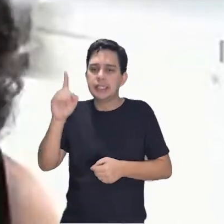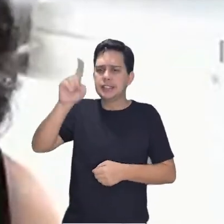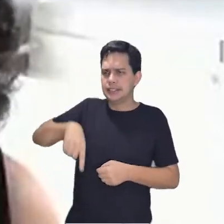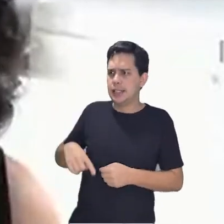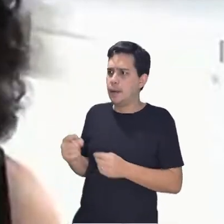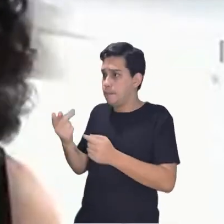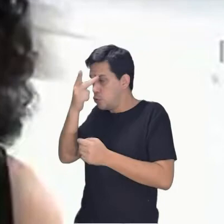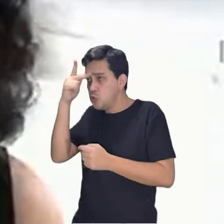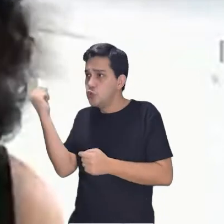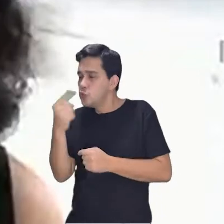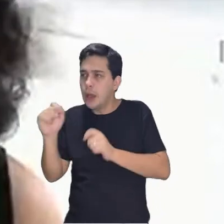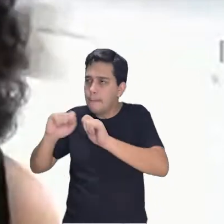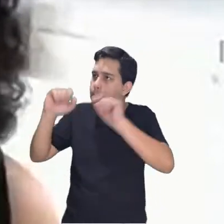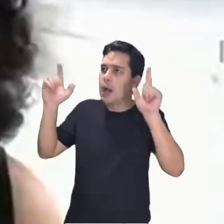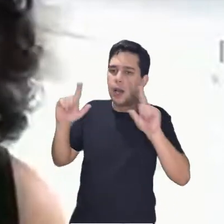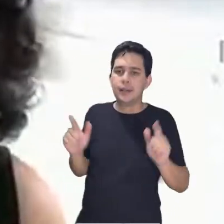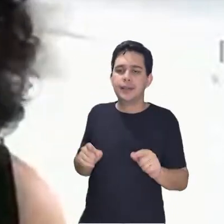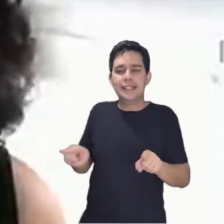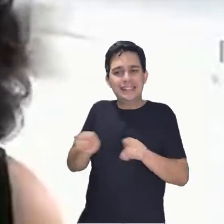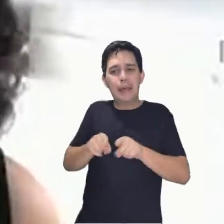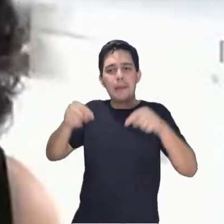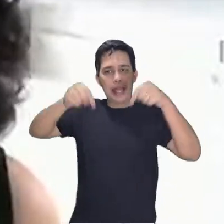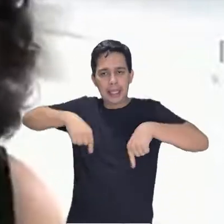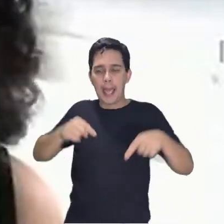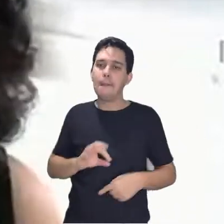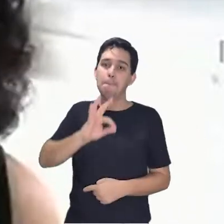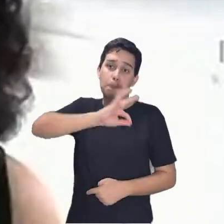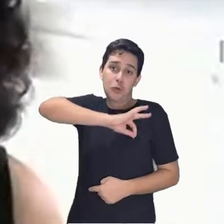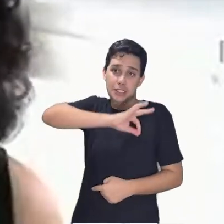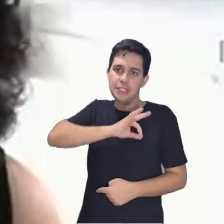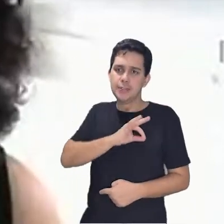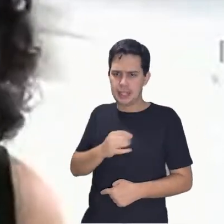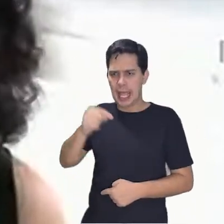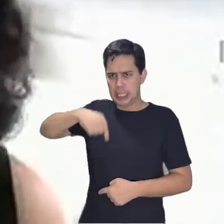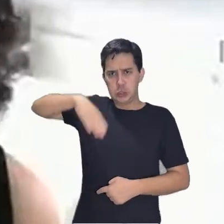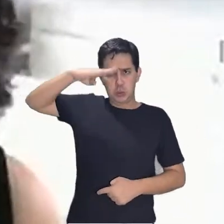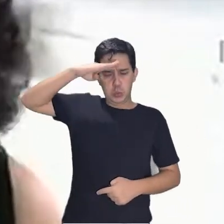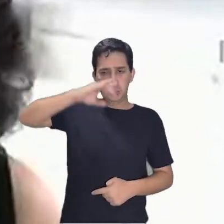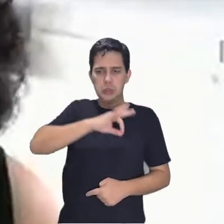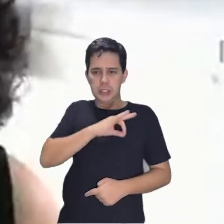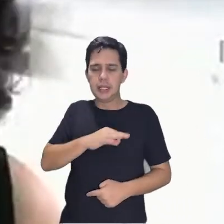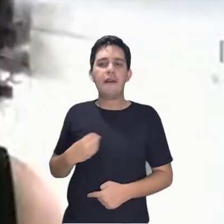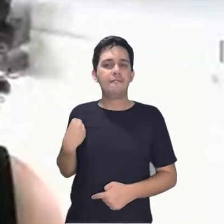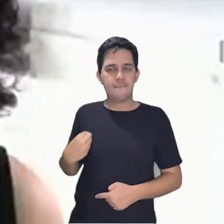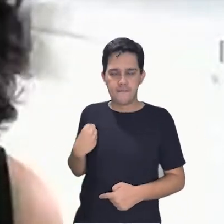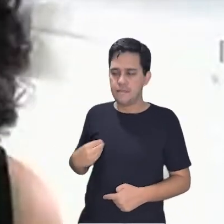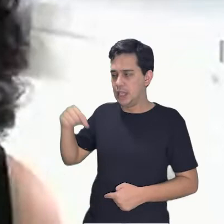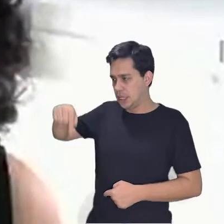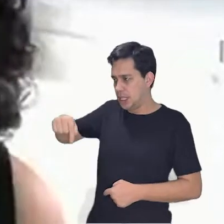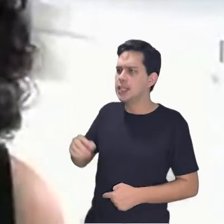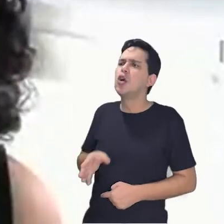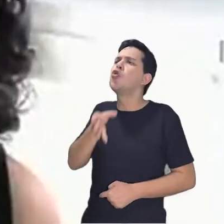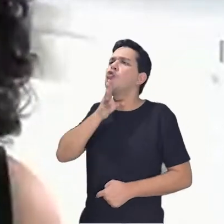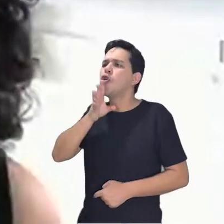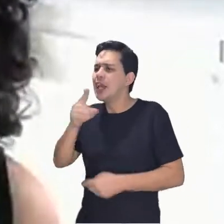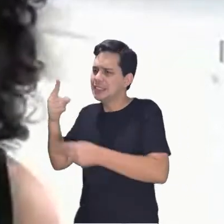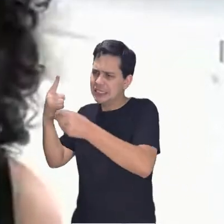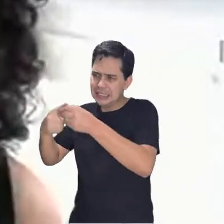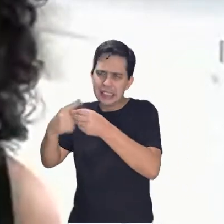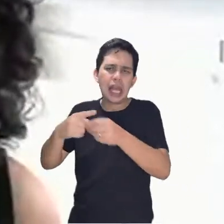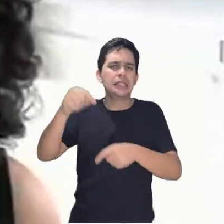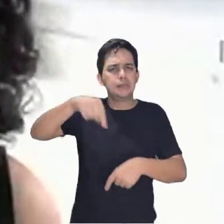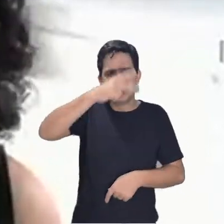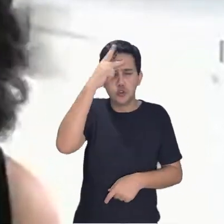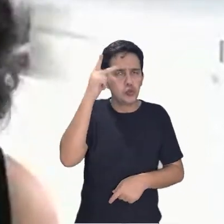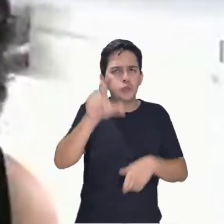militar, até porque a nossa polícia militar aqui, a maior parte do efetivo mora em Teresópolis, então conhecem muitas das vezes as pessoas, têm um vínculo com elas.